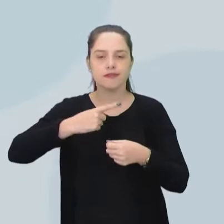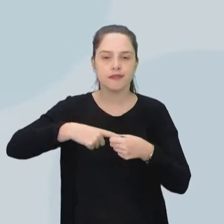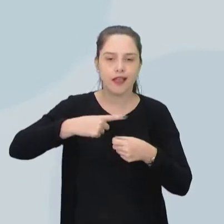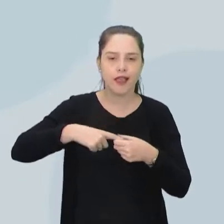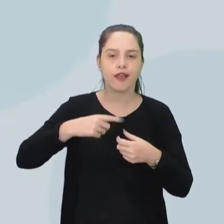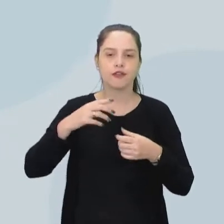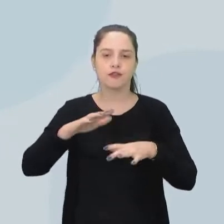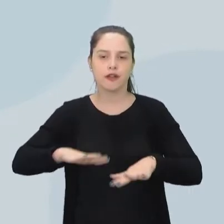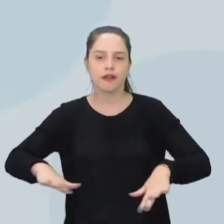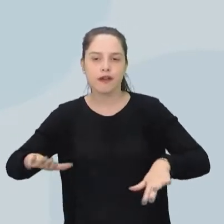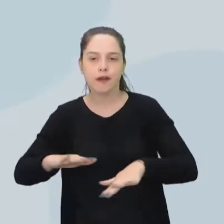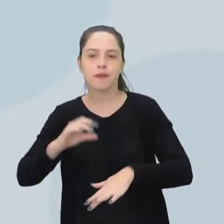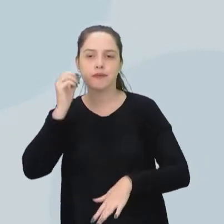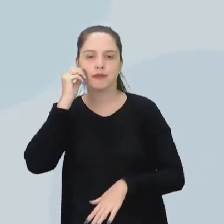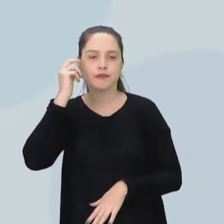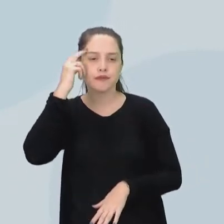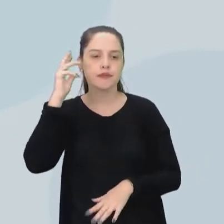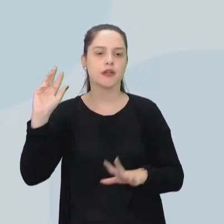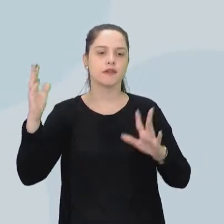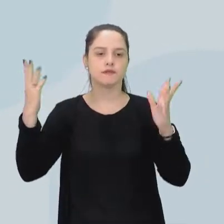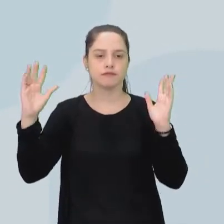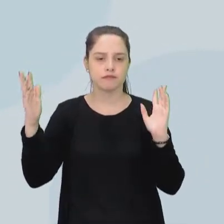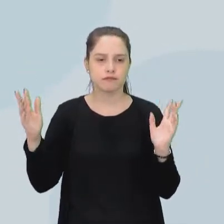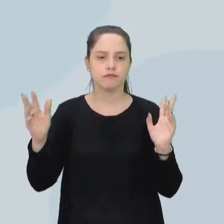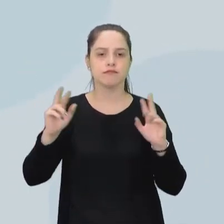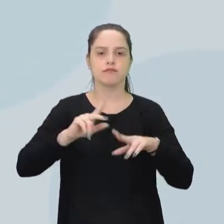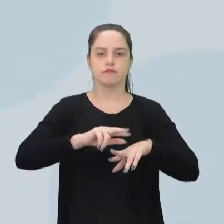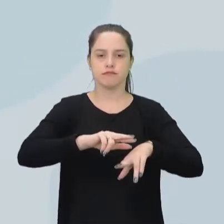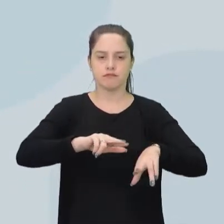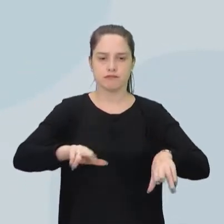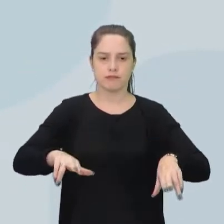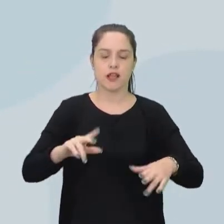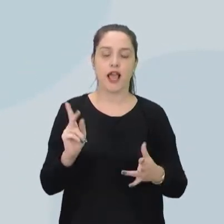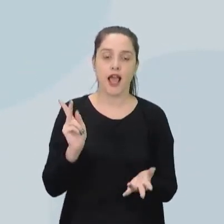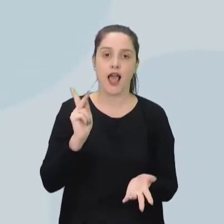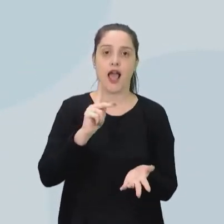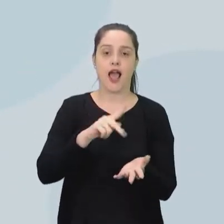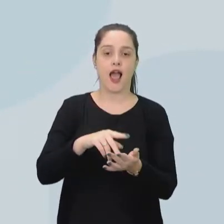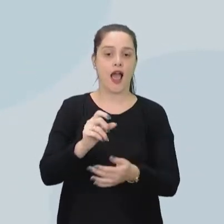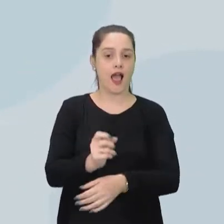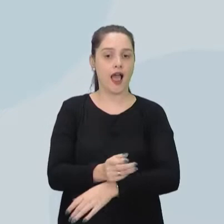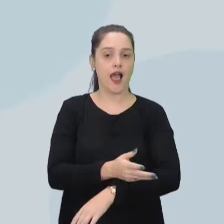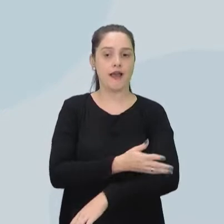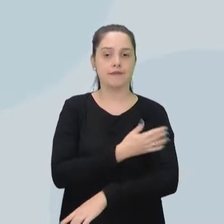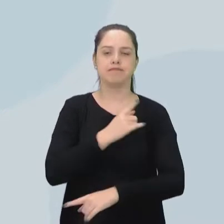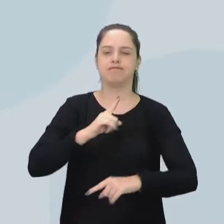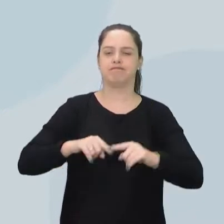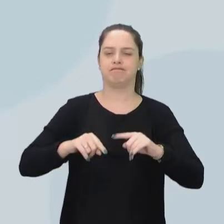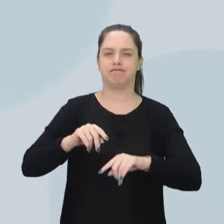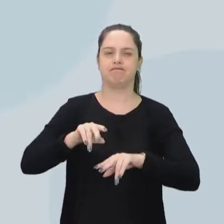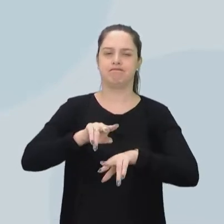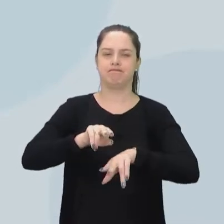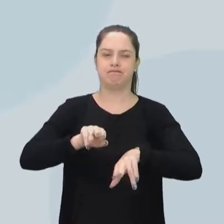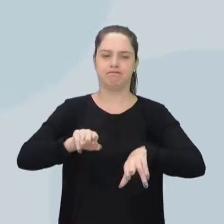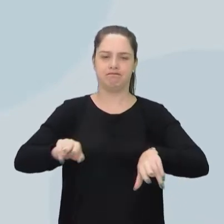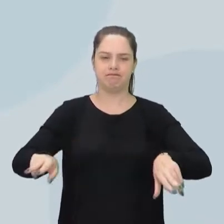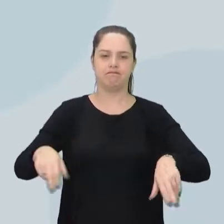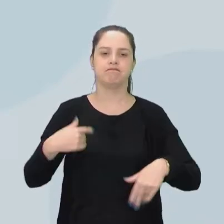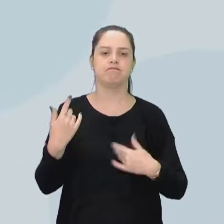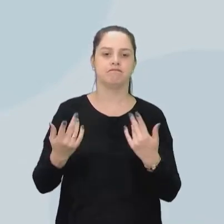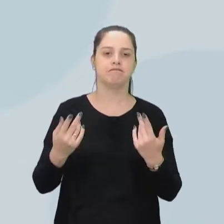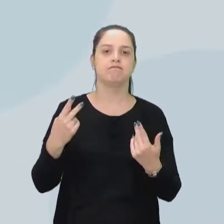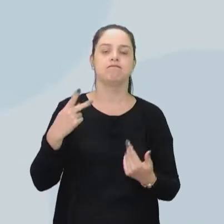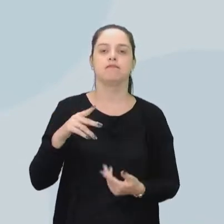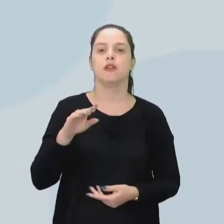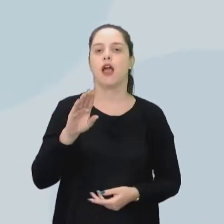cultura-natureza, civilizados e bárbaros, razão e emoção, material e virtual, etc., explicitando